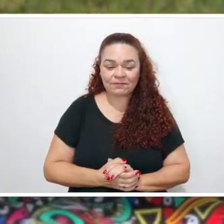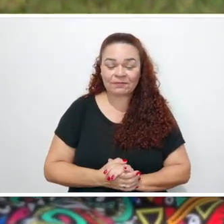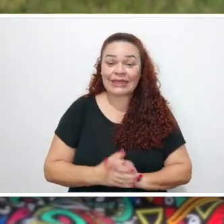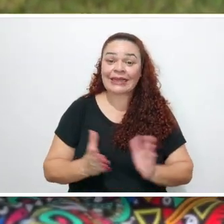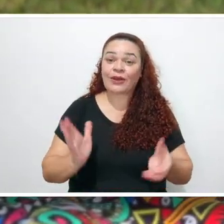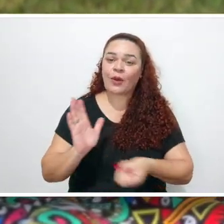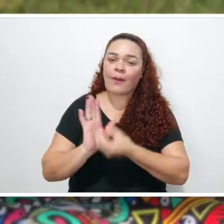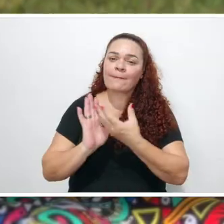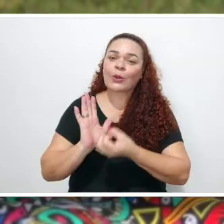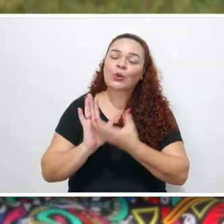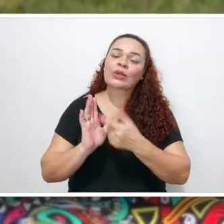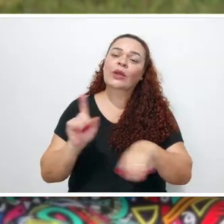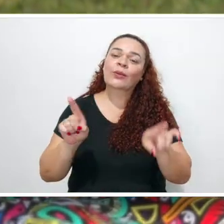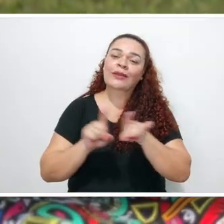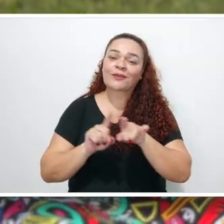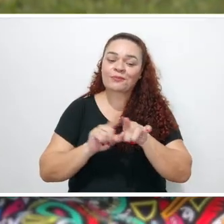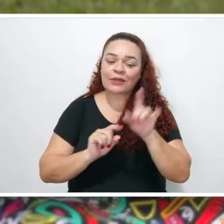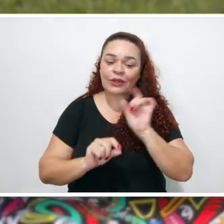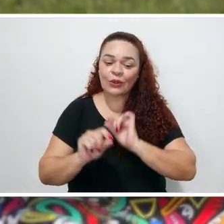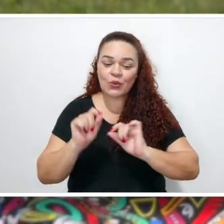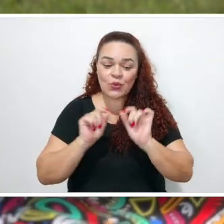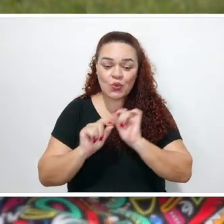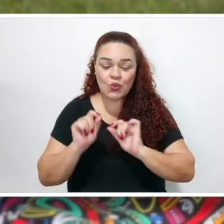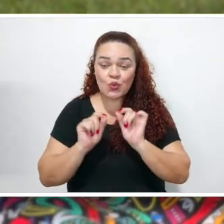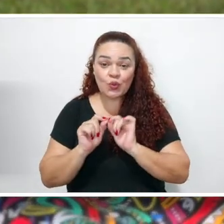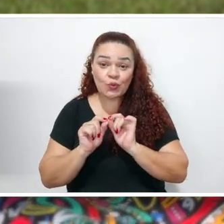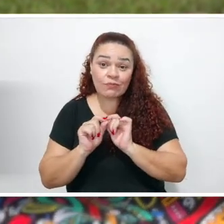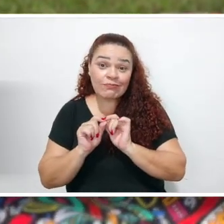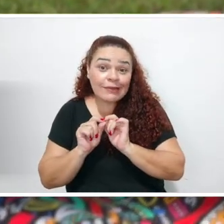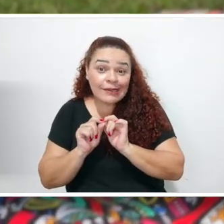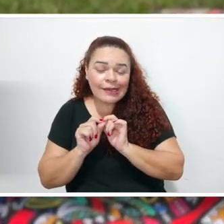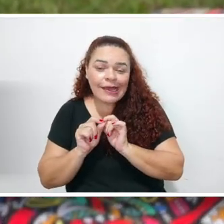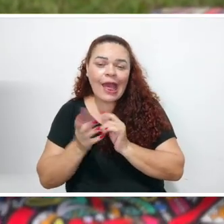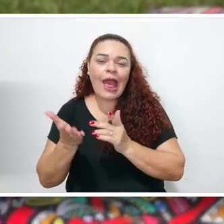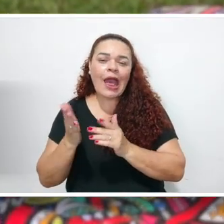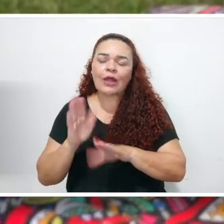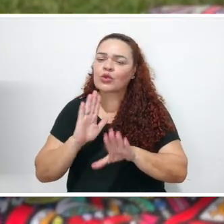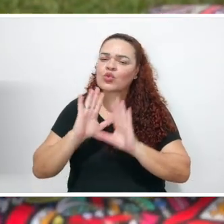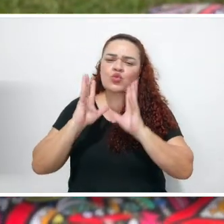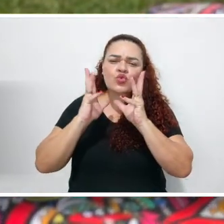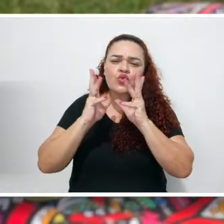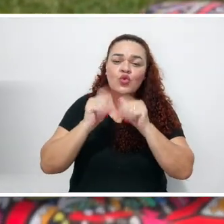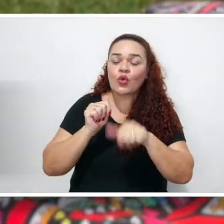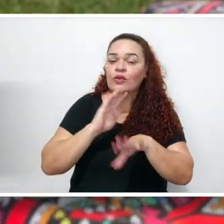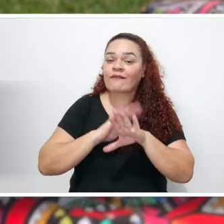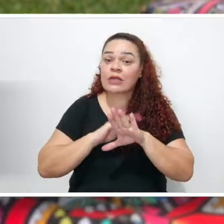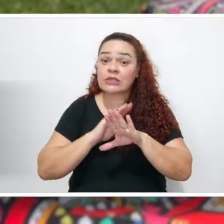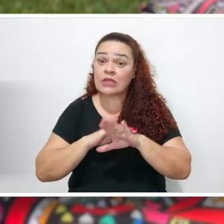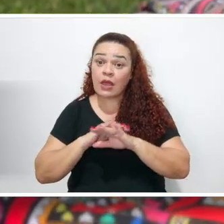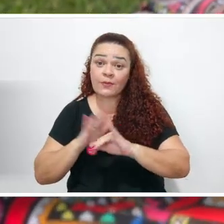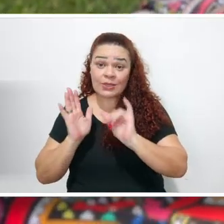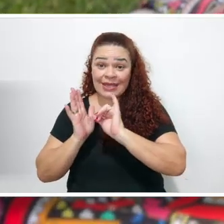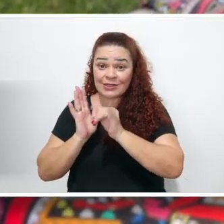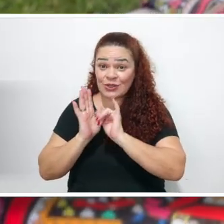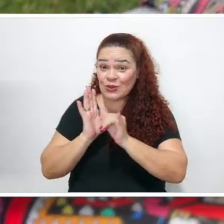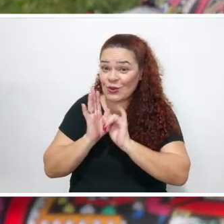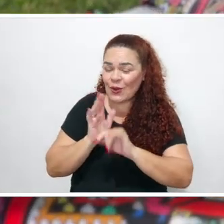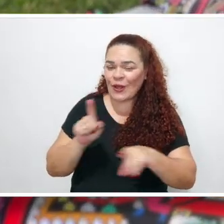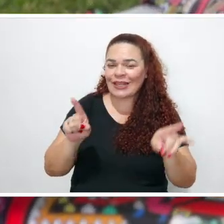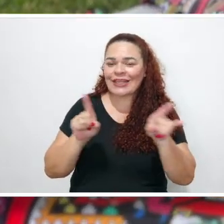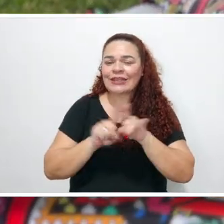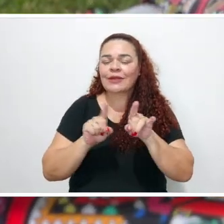né? E toda essa produção também fez a gente refletir e pensar muito sobre tudo o que fazemos e sobre as histórias que